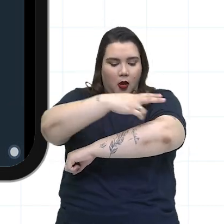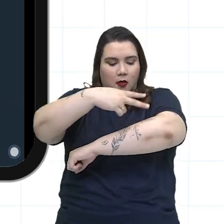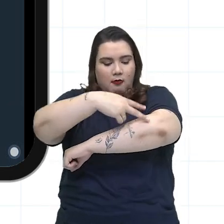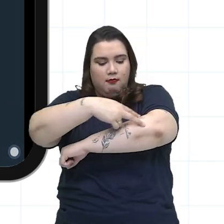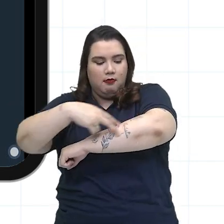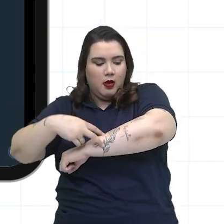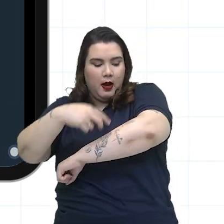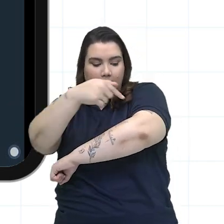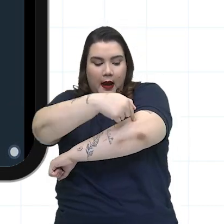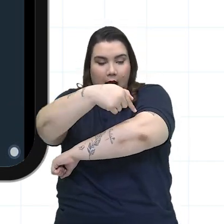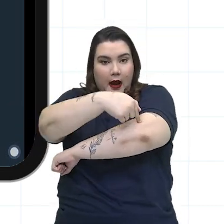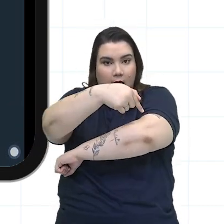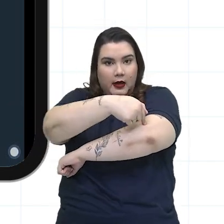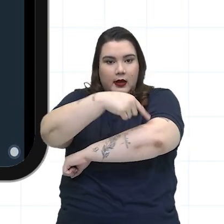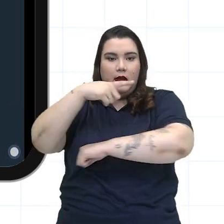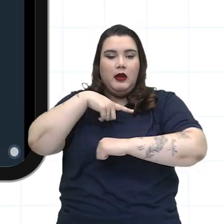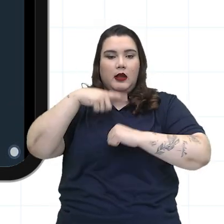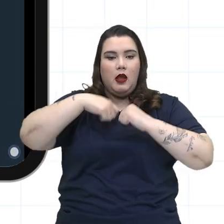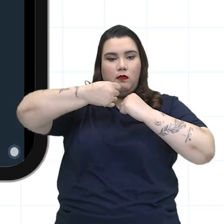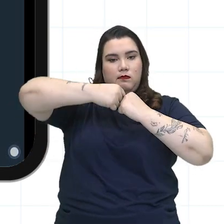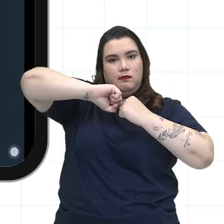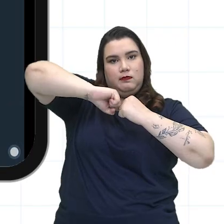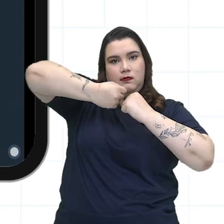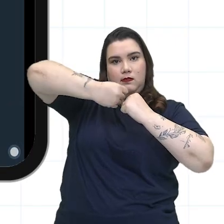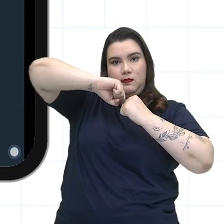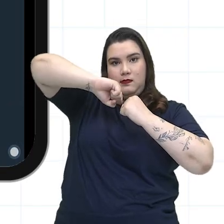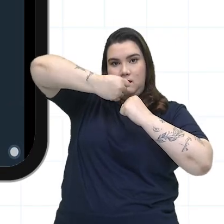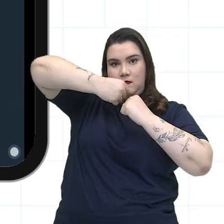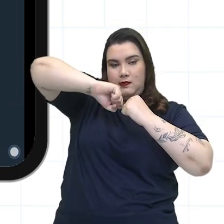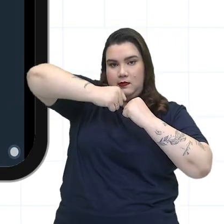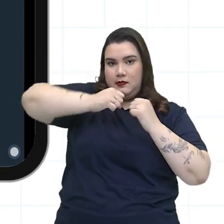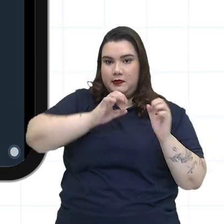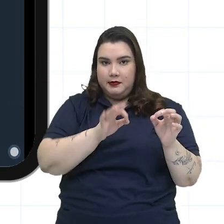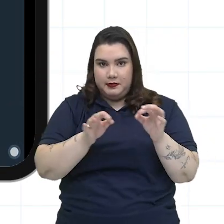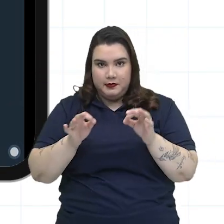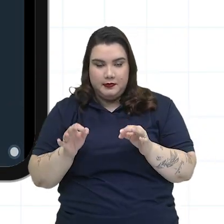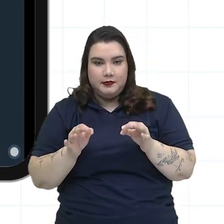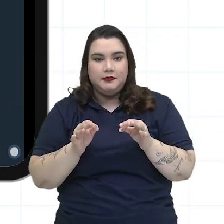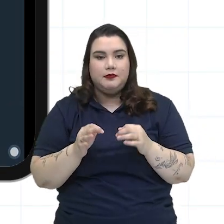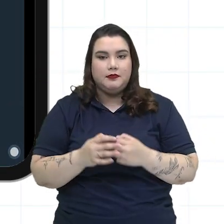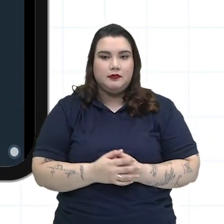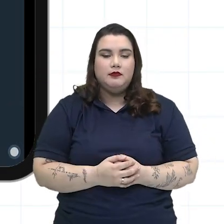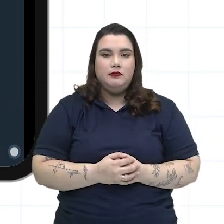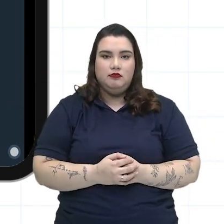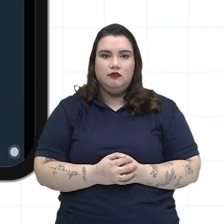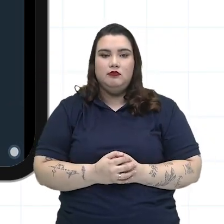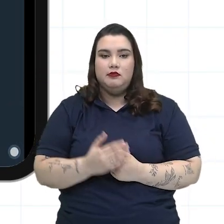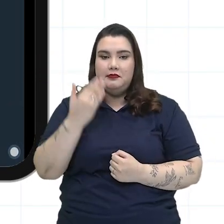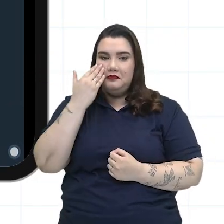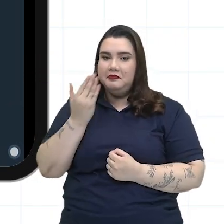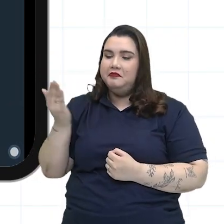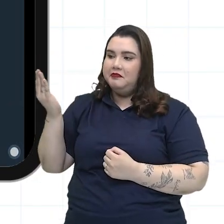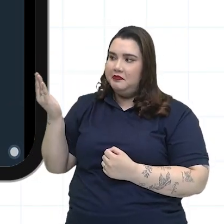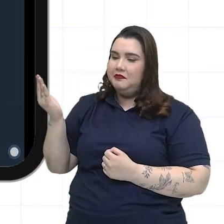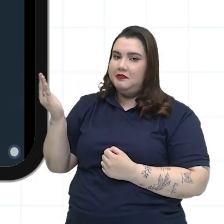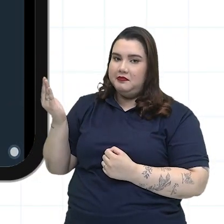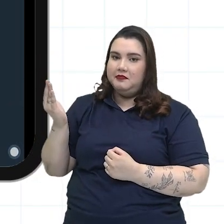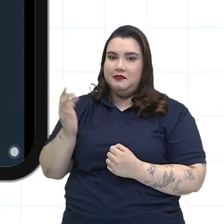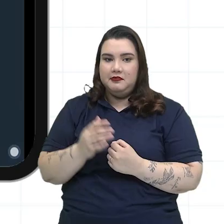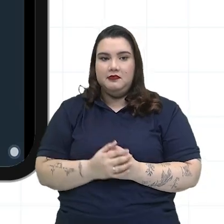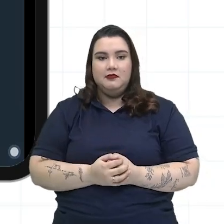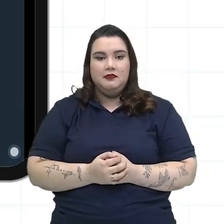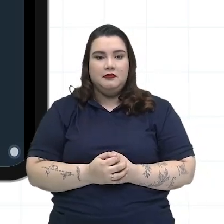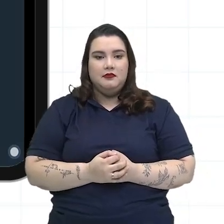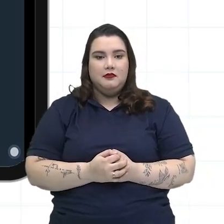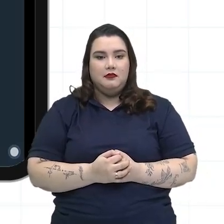ou mais ossos, certo? Então, você está vendo aí mais de 2 ossos numa articulação.